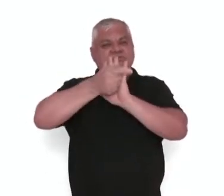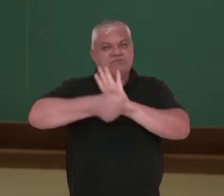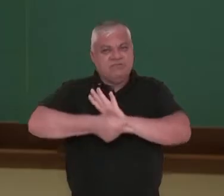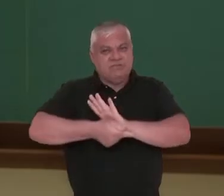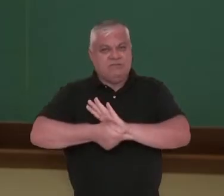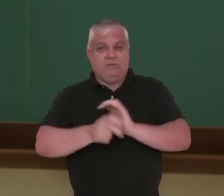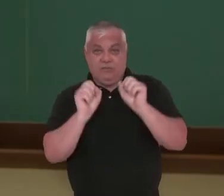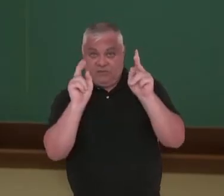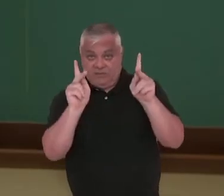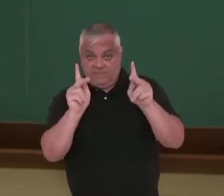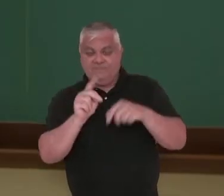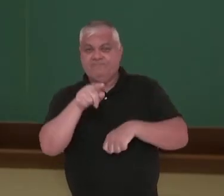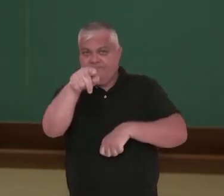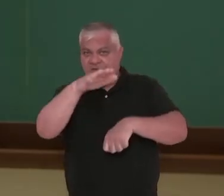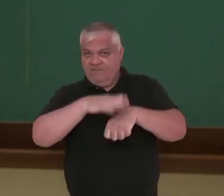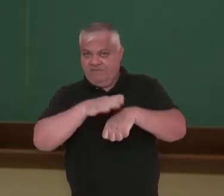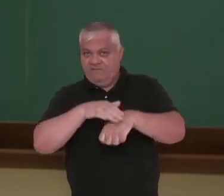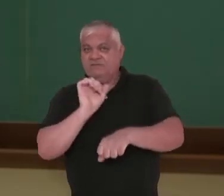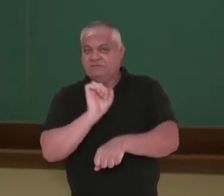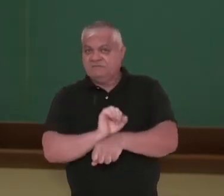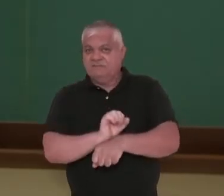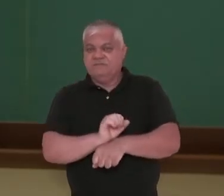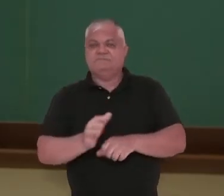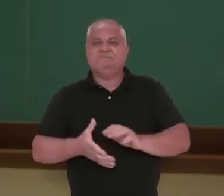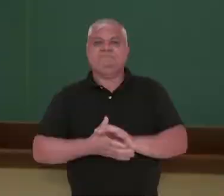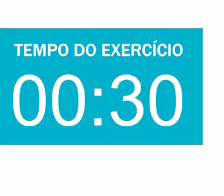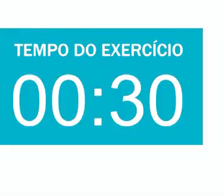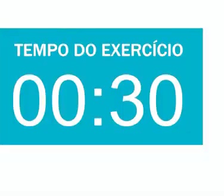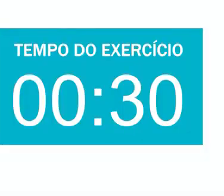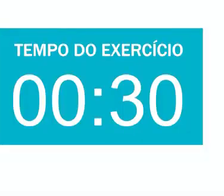Ok? Faz aí, eu te aguardo aqui.